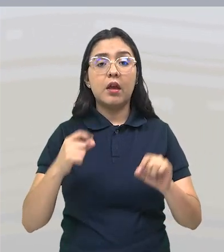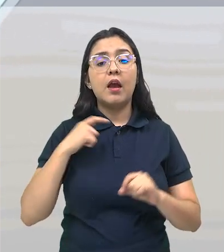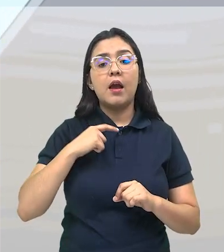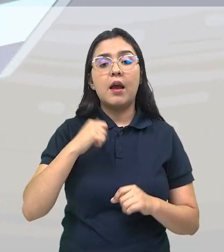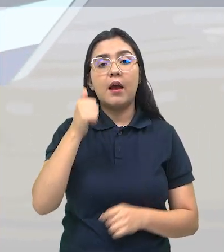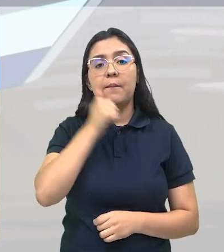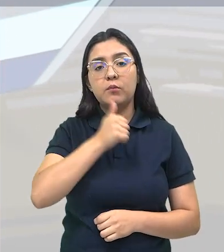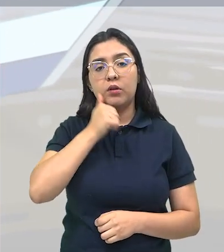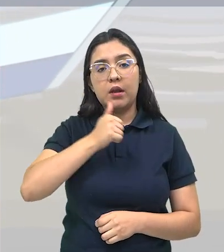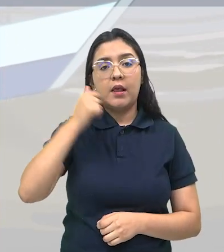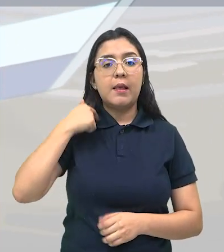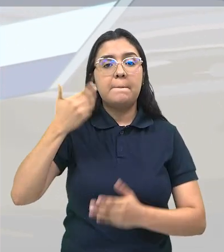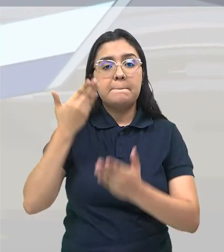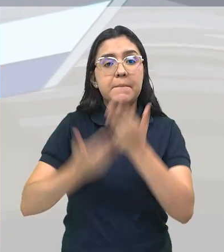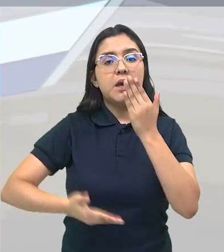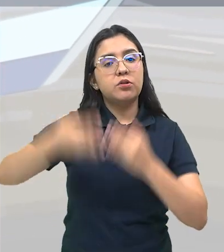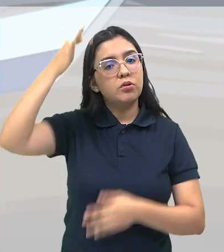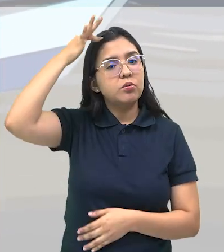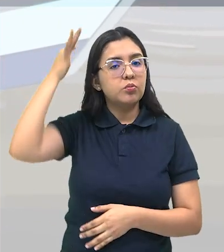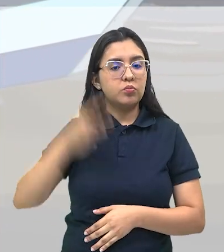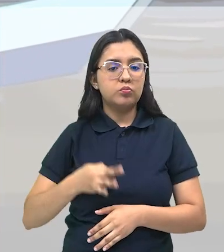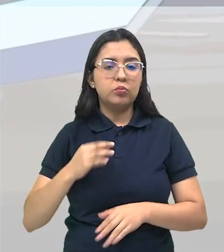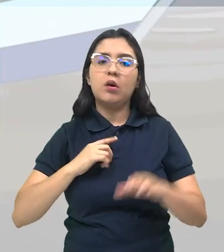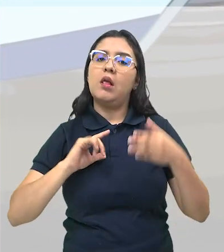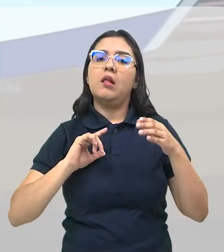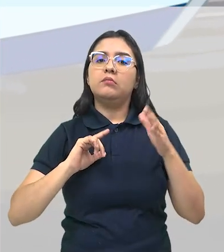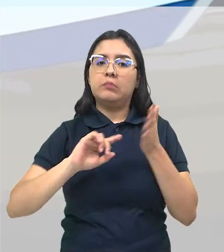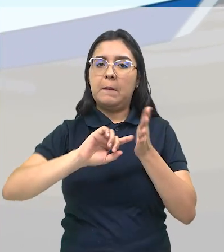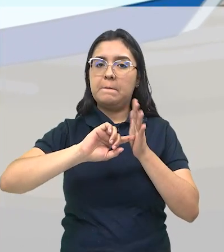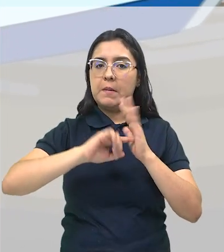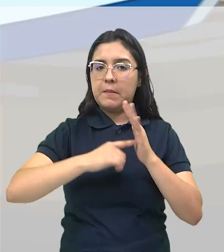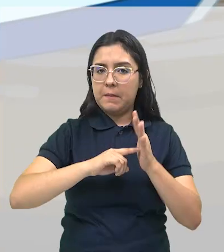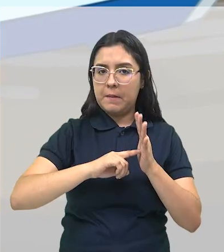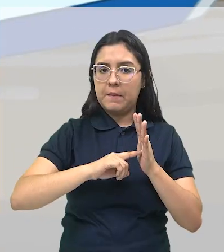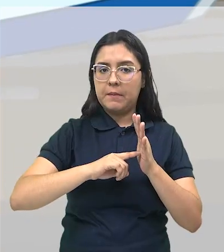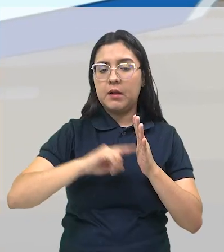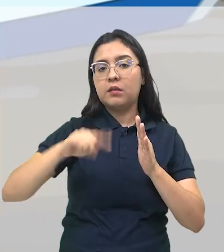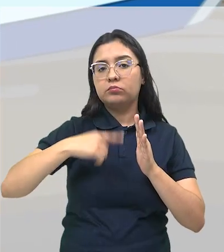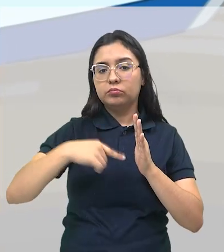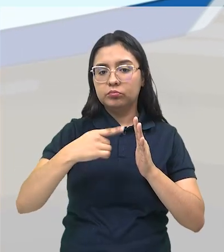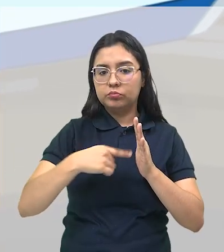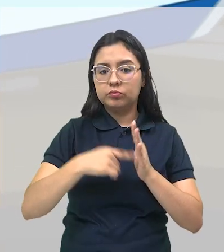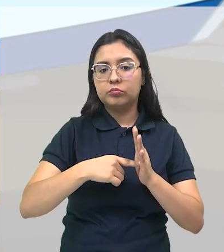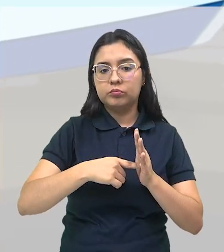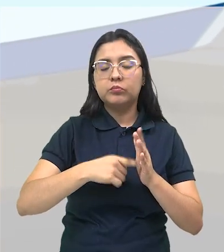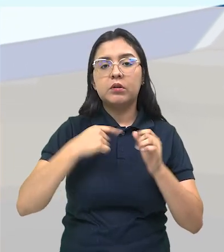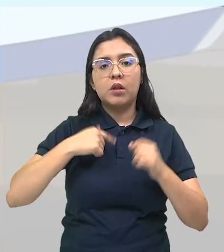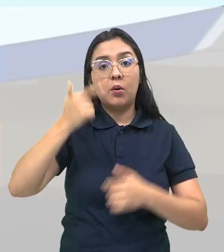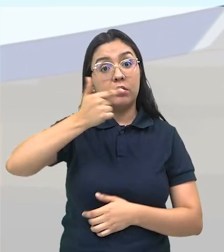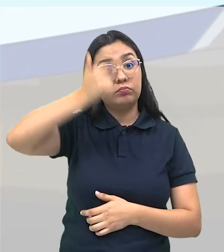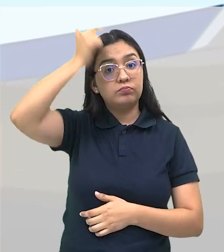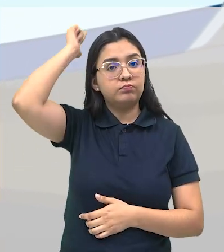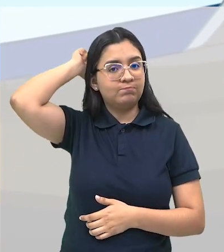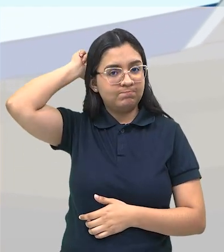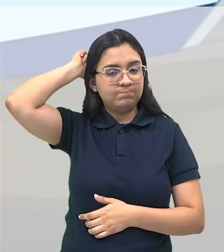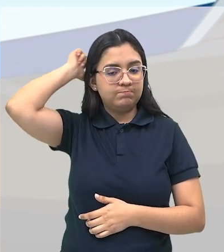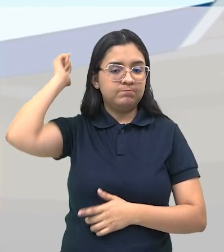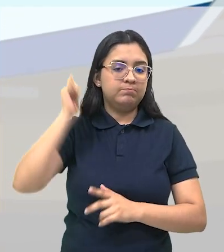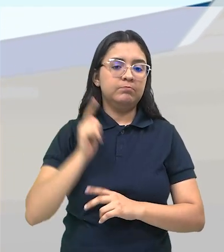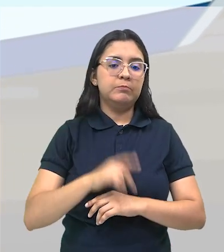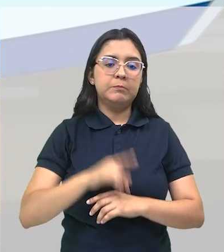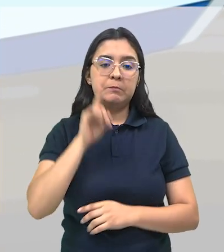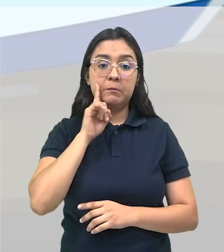Escalpelamento é o arrancamento do couro cabeludo, geralmente por acidentes. O cabelo é arrancado junto à pele, deixando o crânio